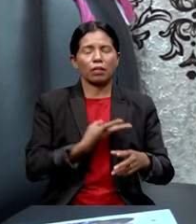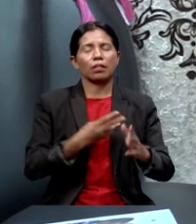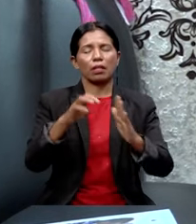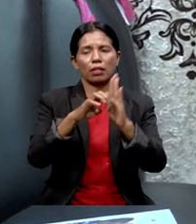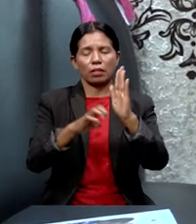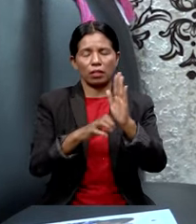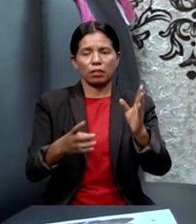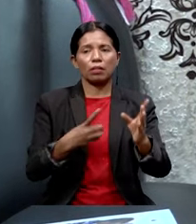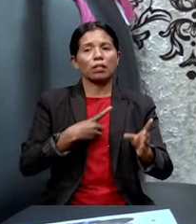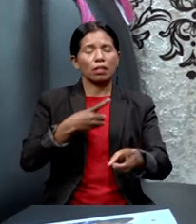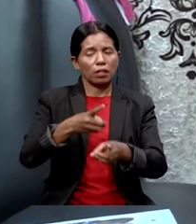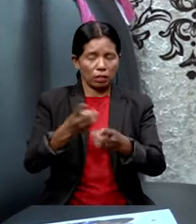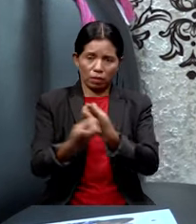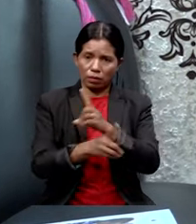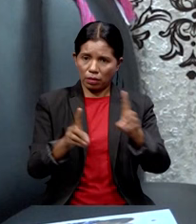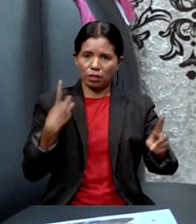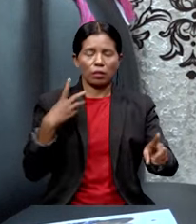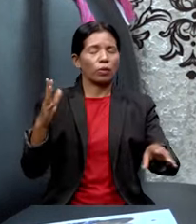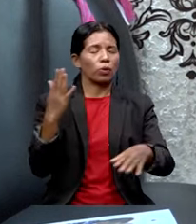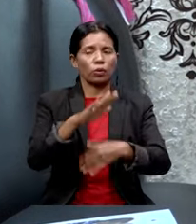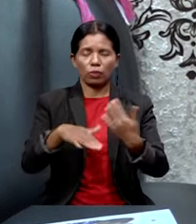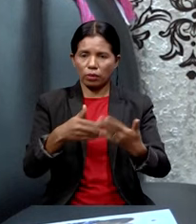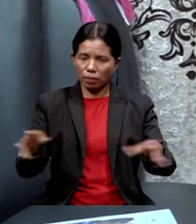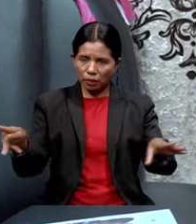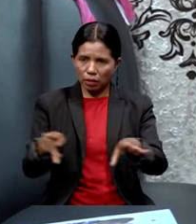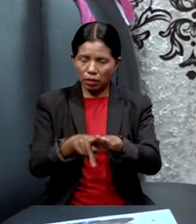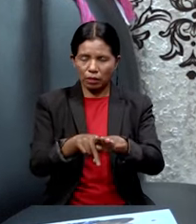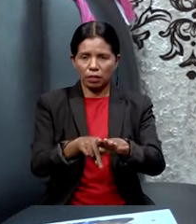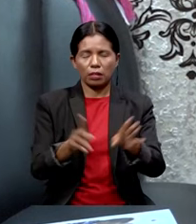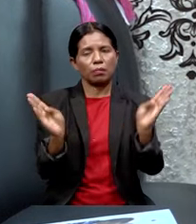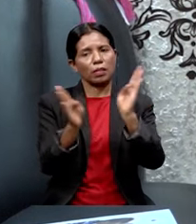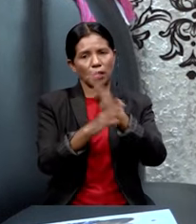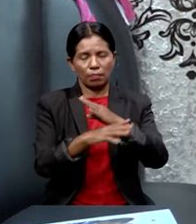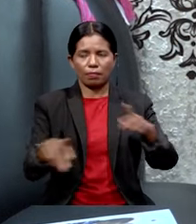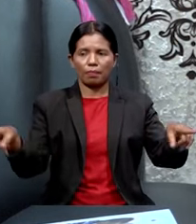direito democrático ita hutni participação se sai hanesan